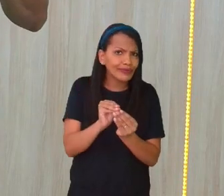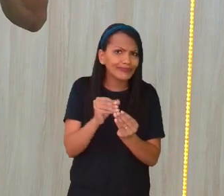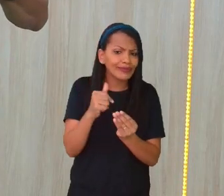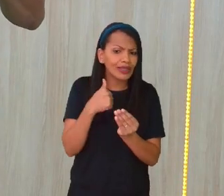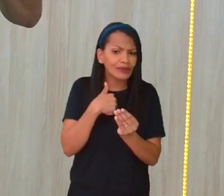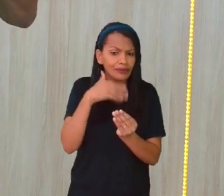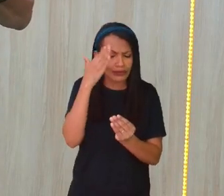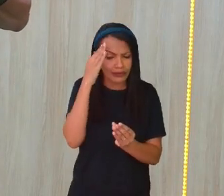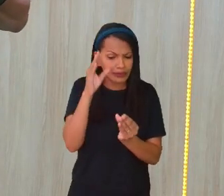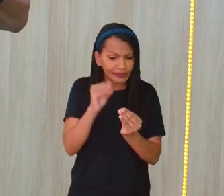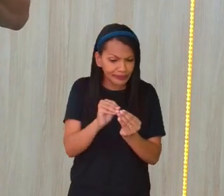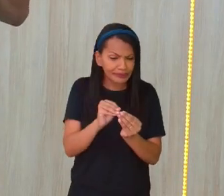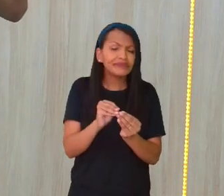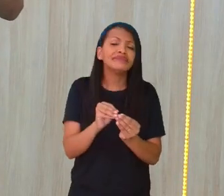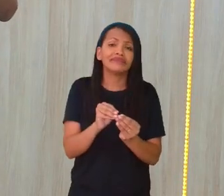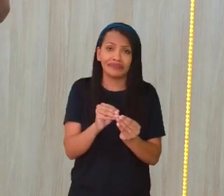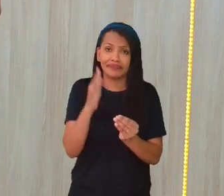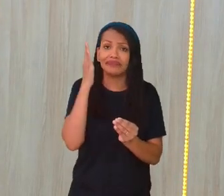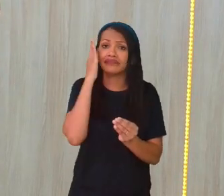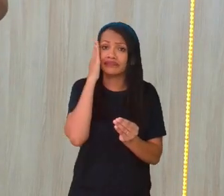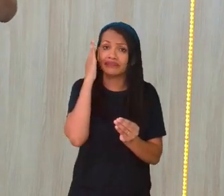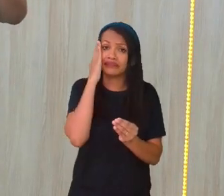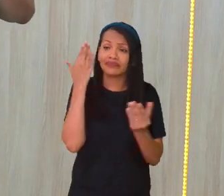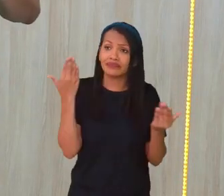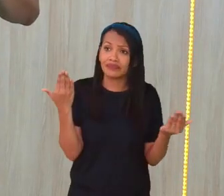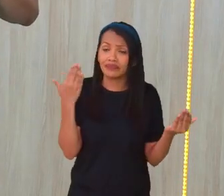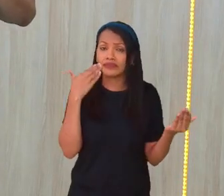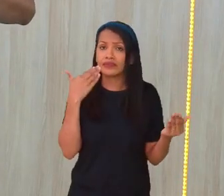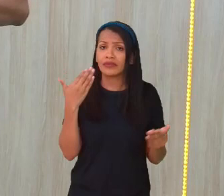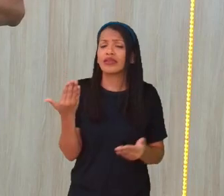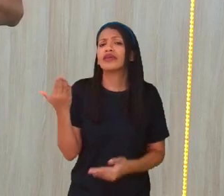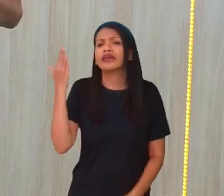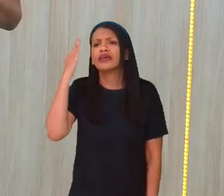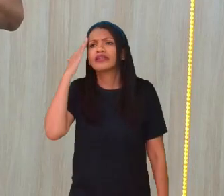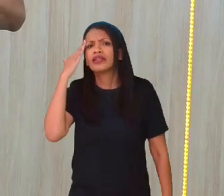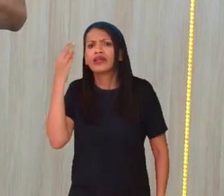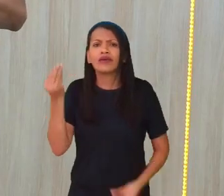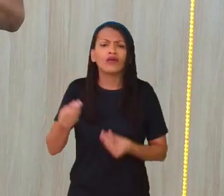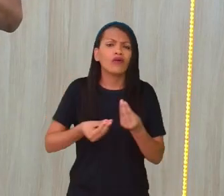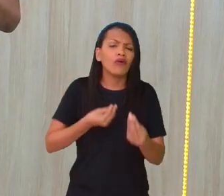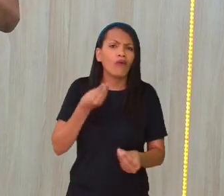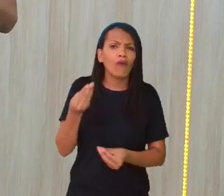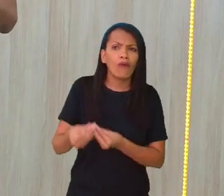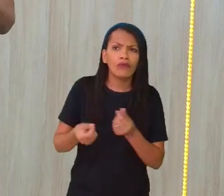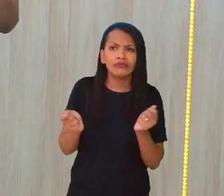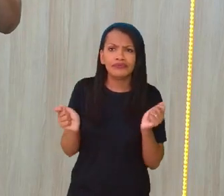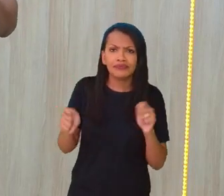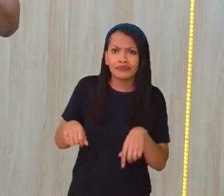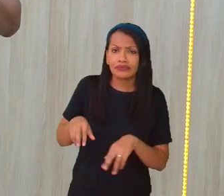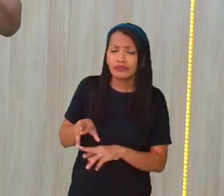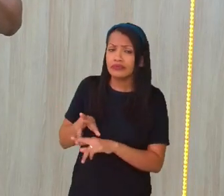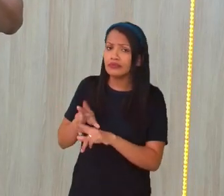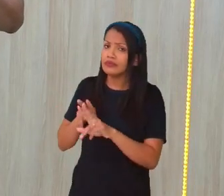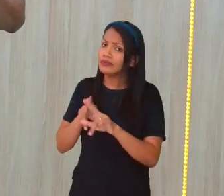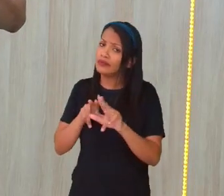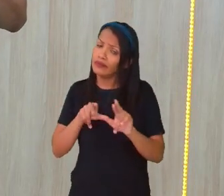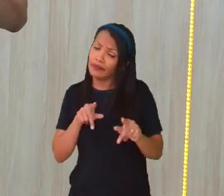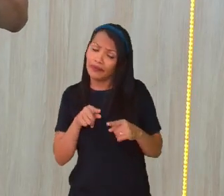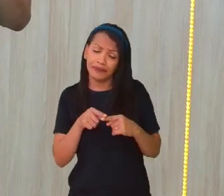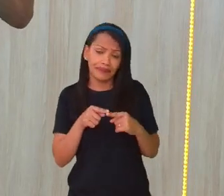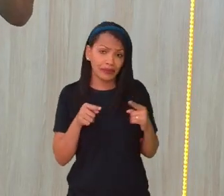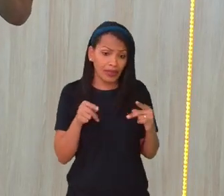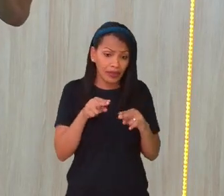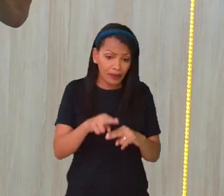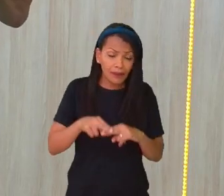Então, a interpretação, que muitas vezes é que nos faz nos tornarmos diferentes. Mas,